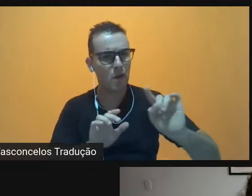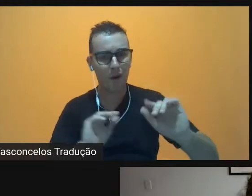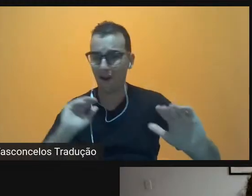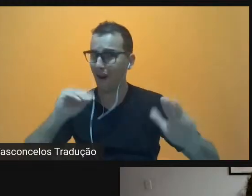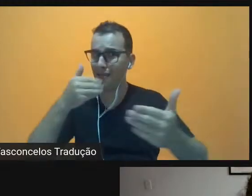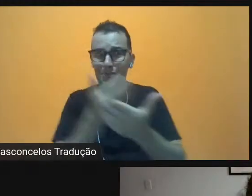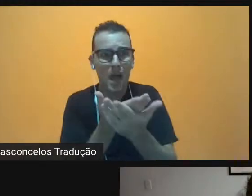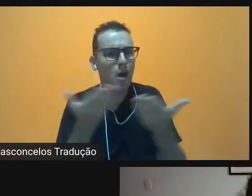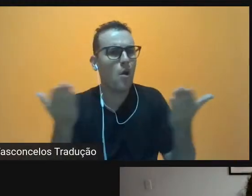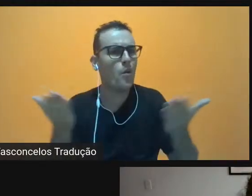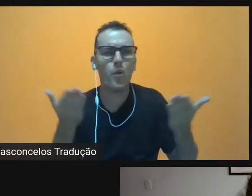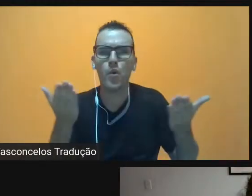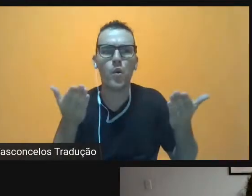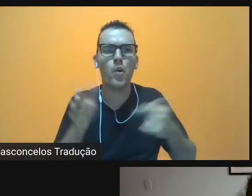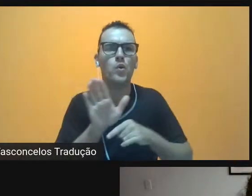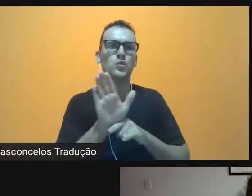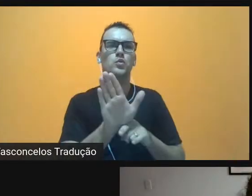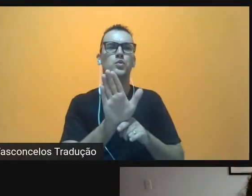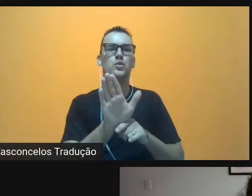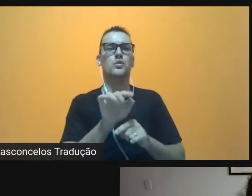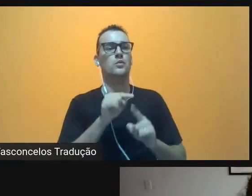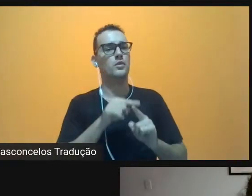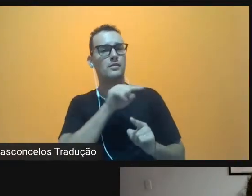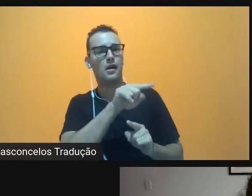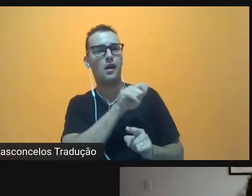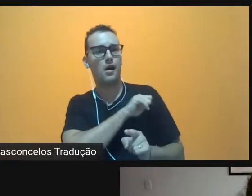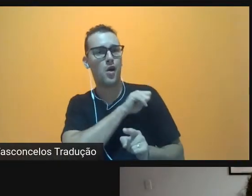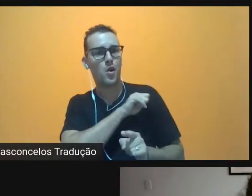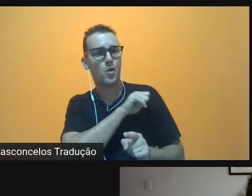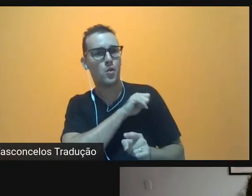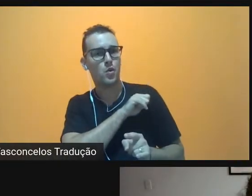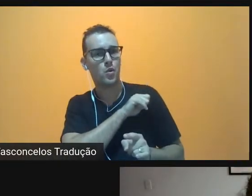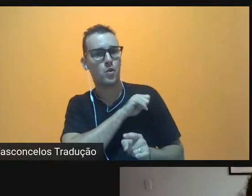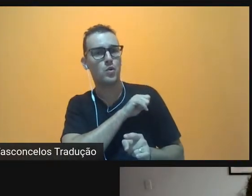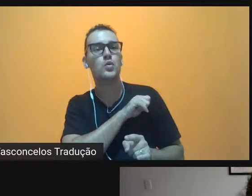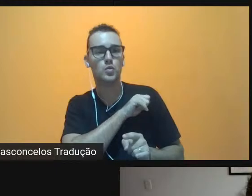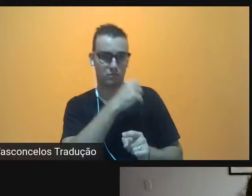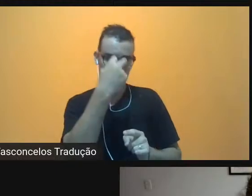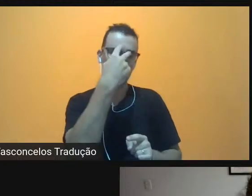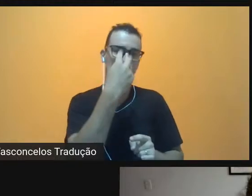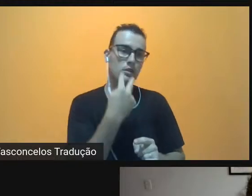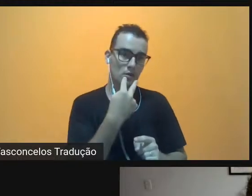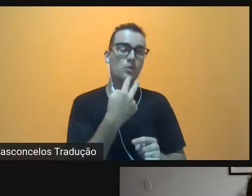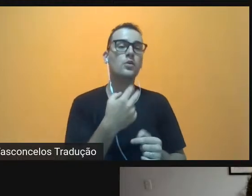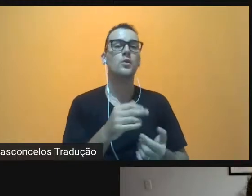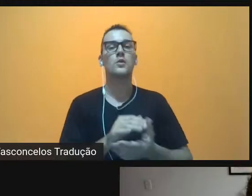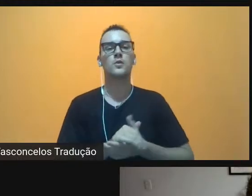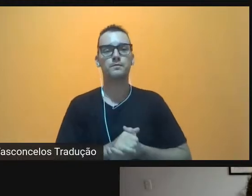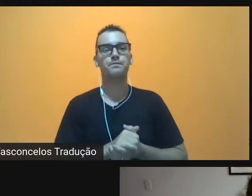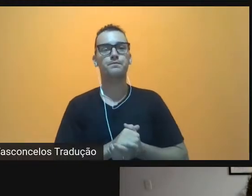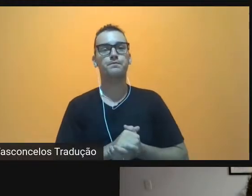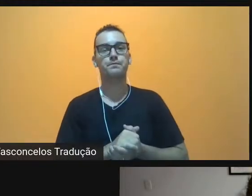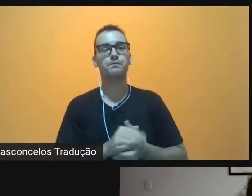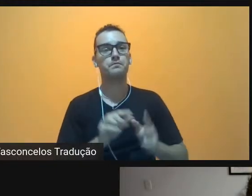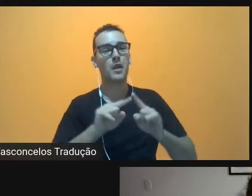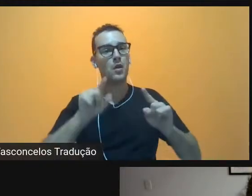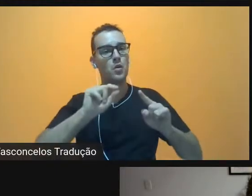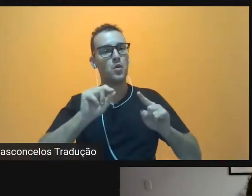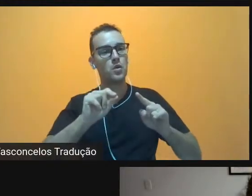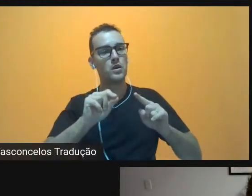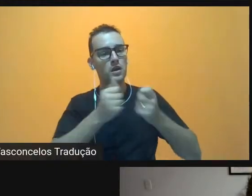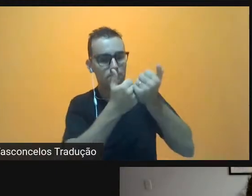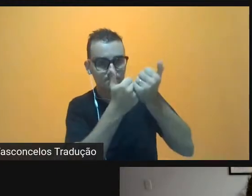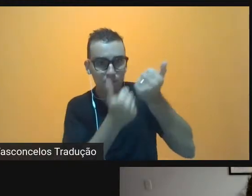não só para os alunos com deficiência, né, visual, mas também fomenta uma